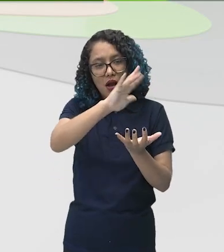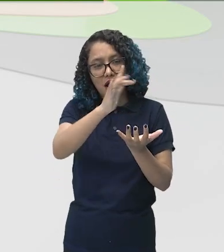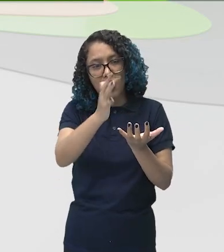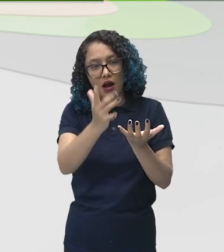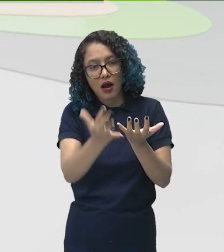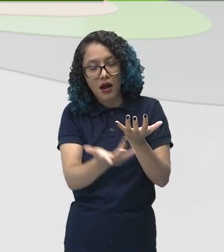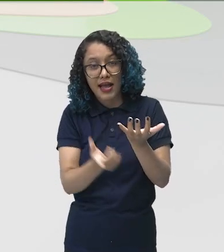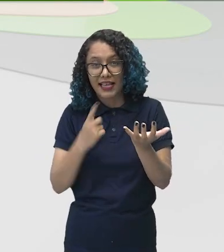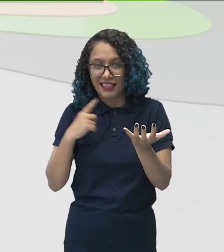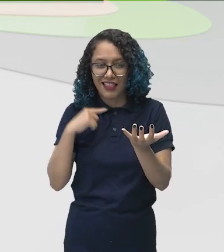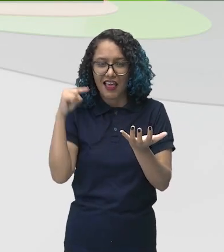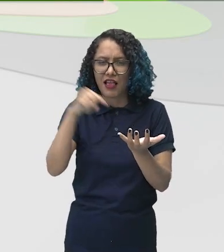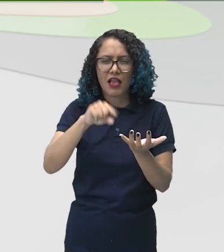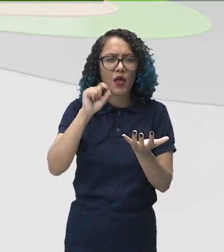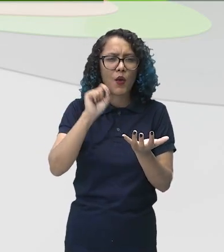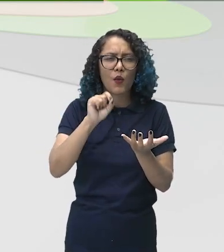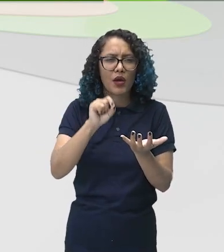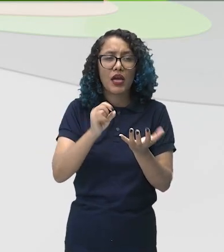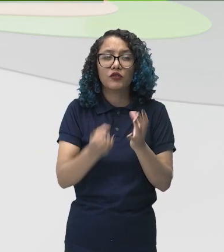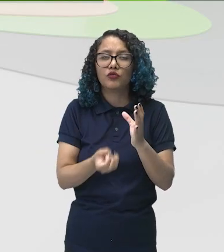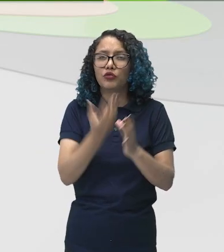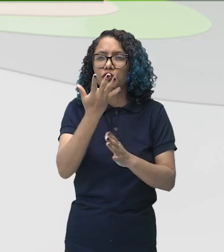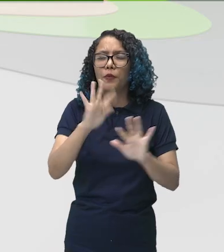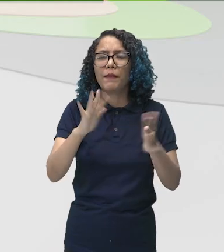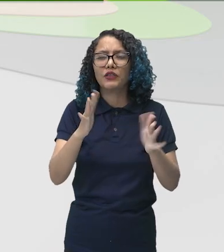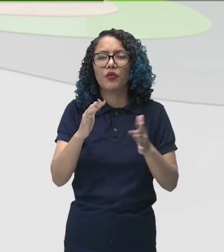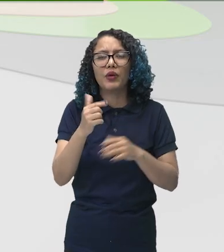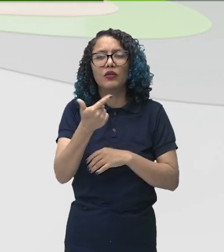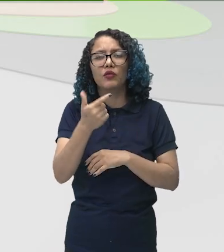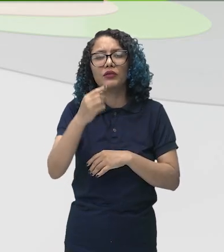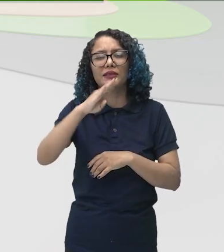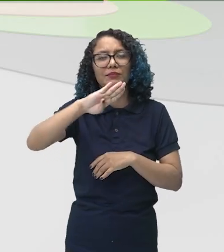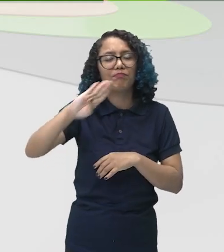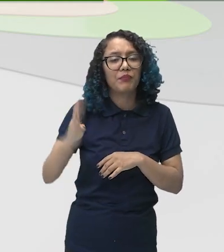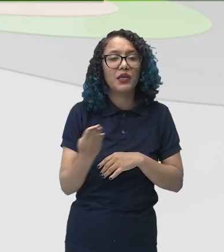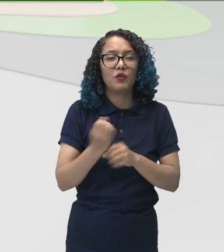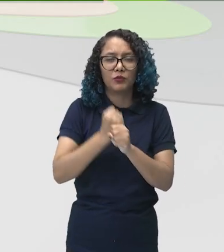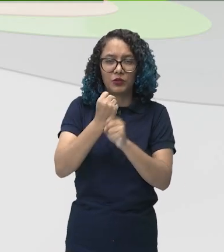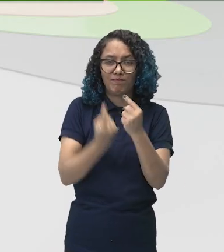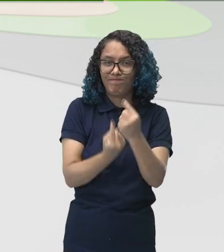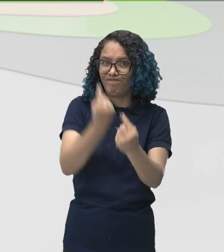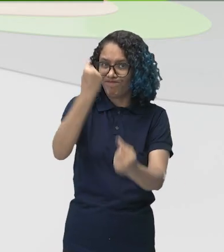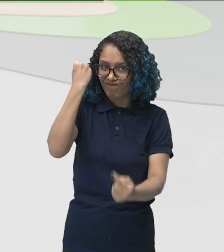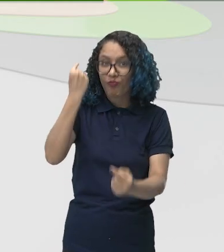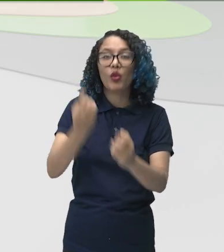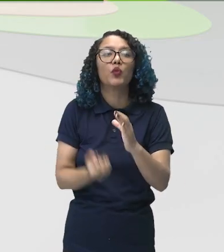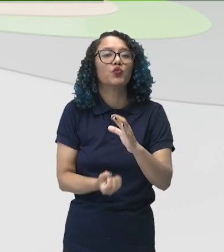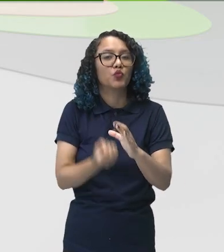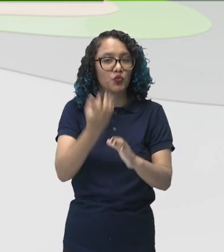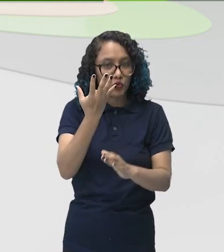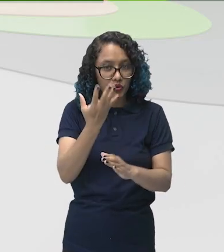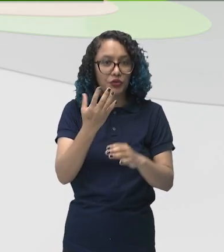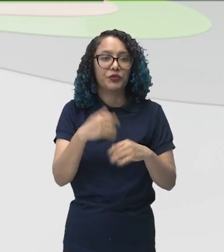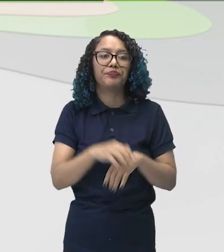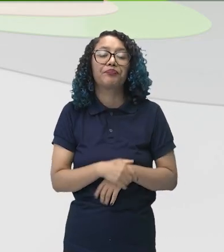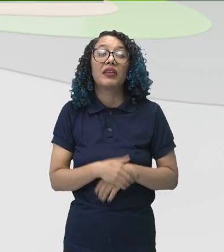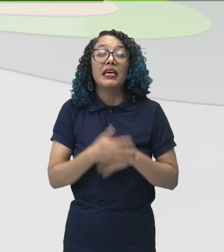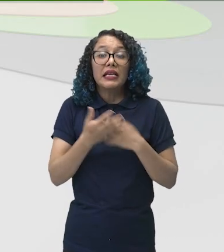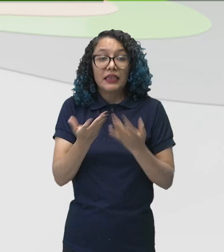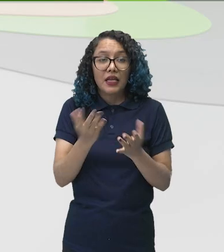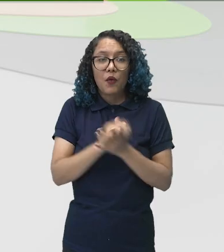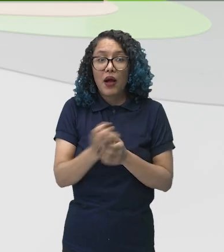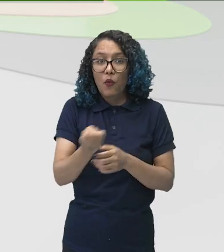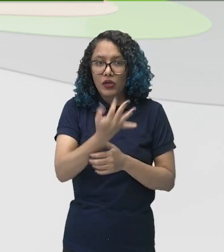envolve o nosso planeta, ele surgiu aí, né, há cerca de 2 bilhões de anos atrás, a concentração